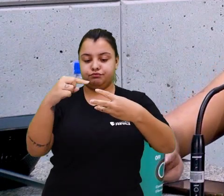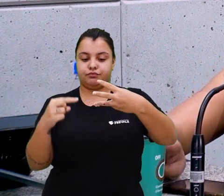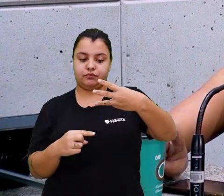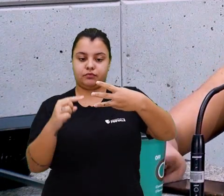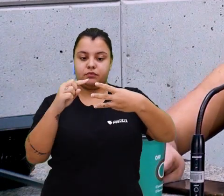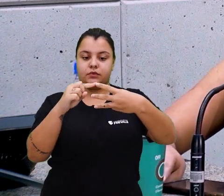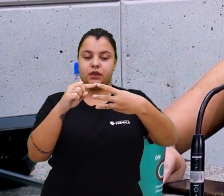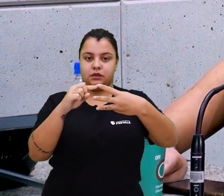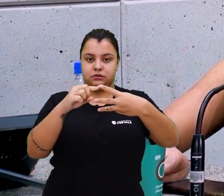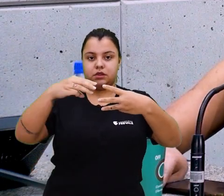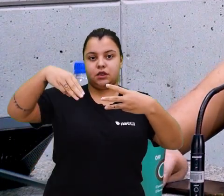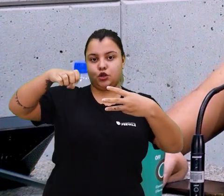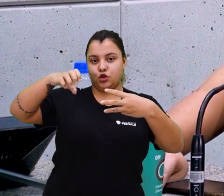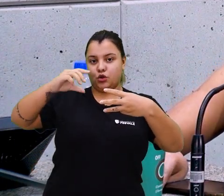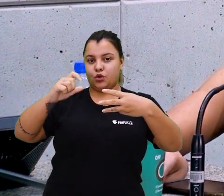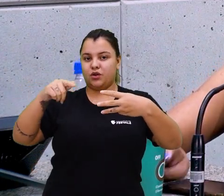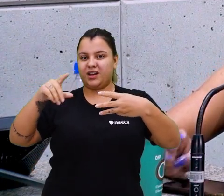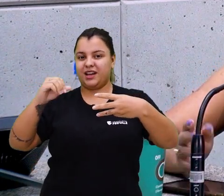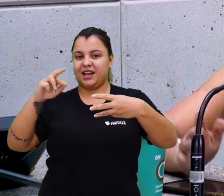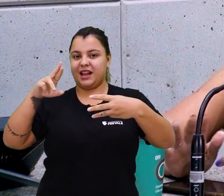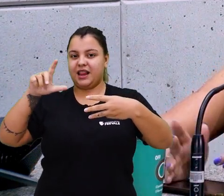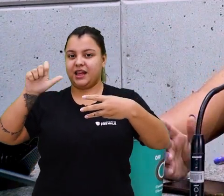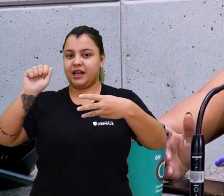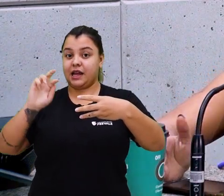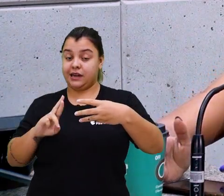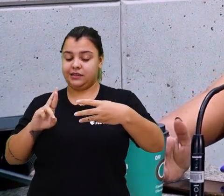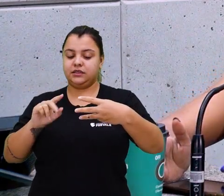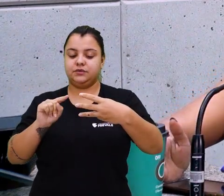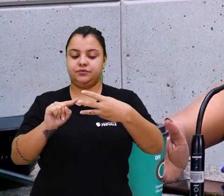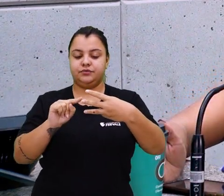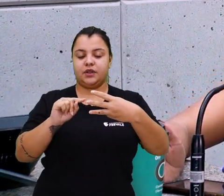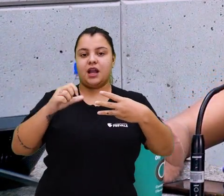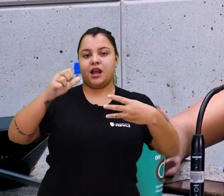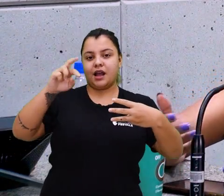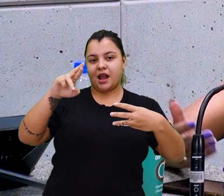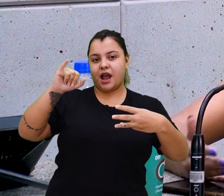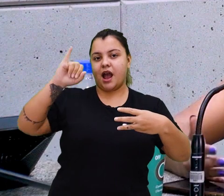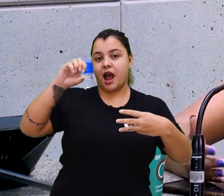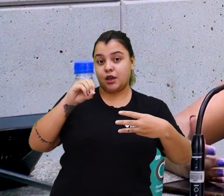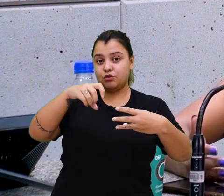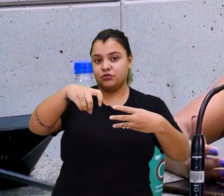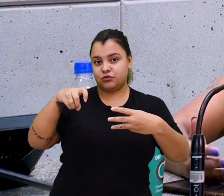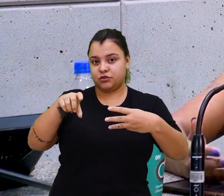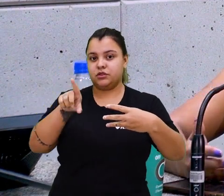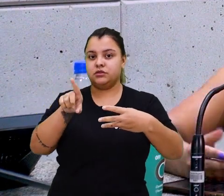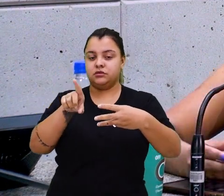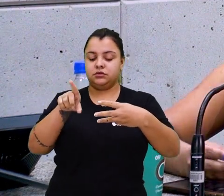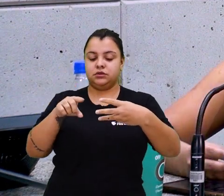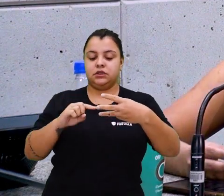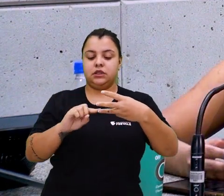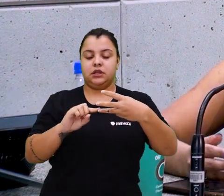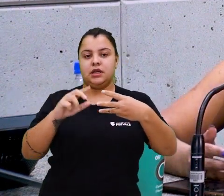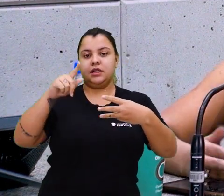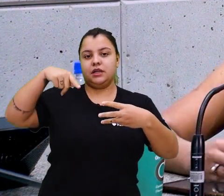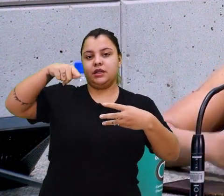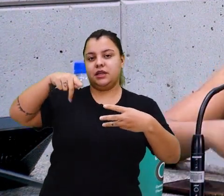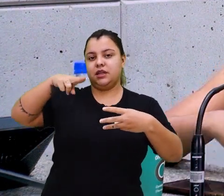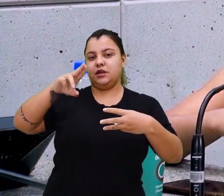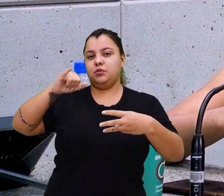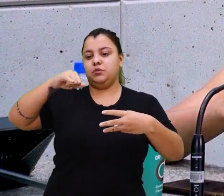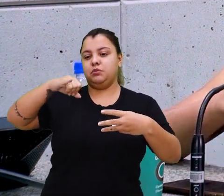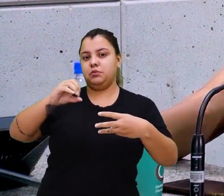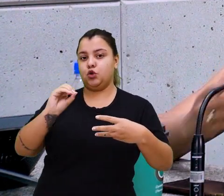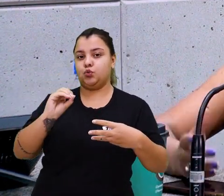nuclear Radi diagnóstico e radioterapia radioterapia acho que a maioria conhece pela quimioterapia Então trabalha